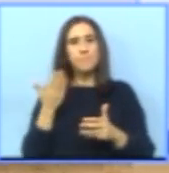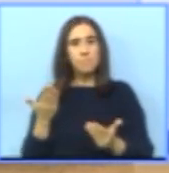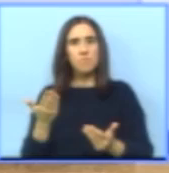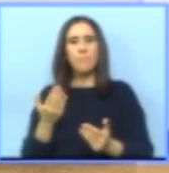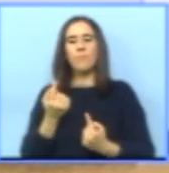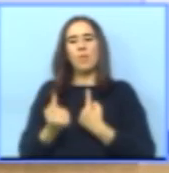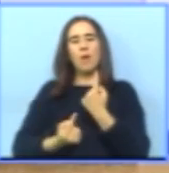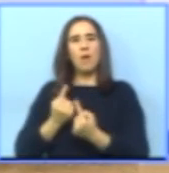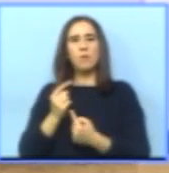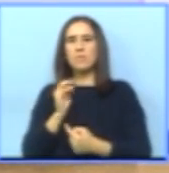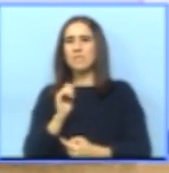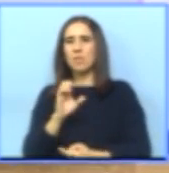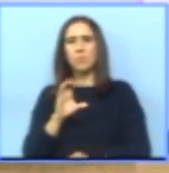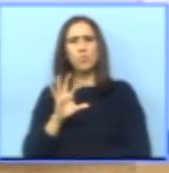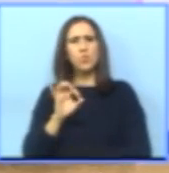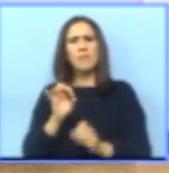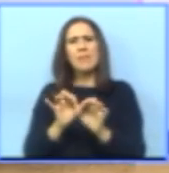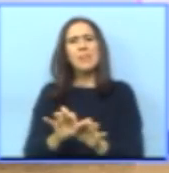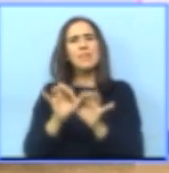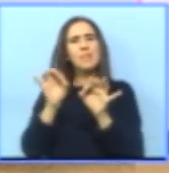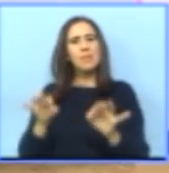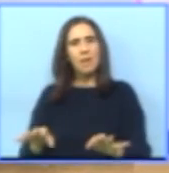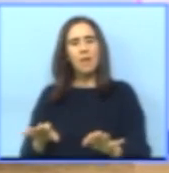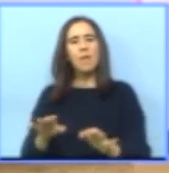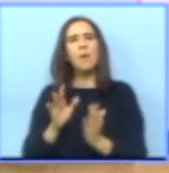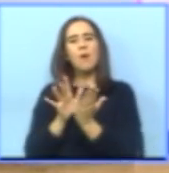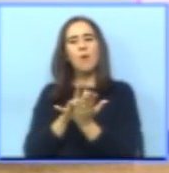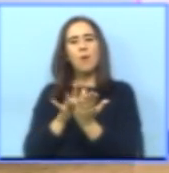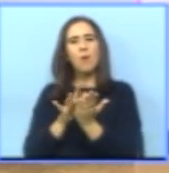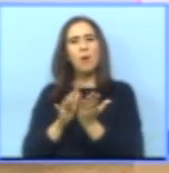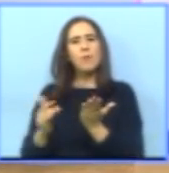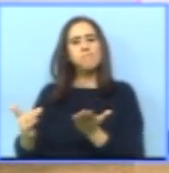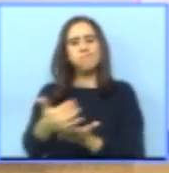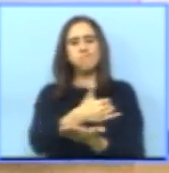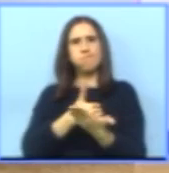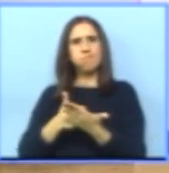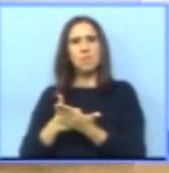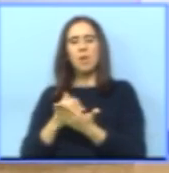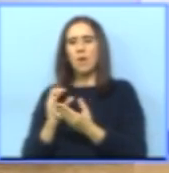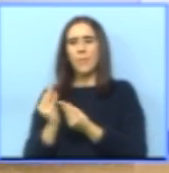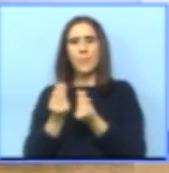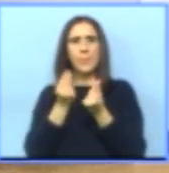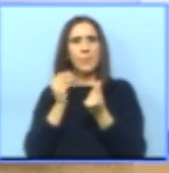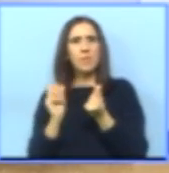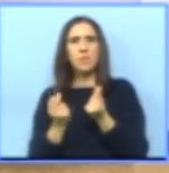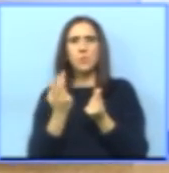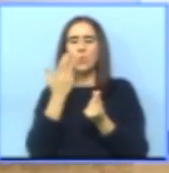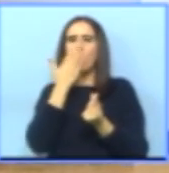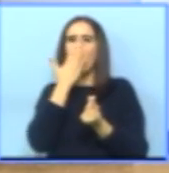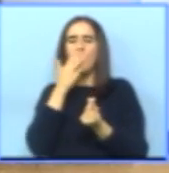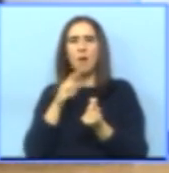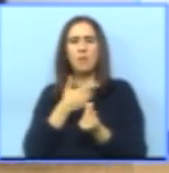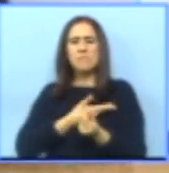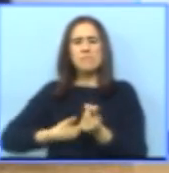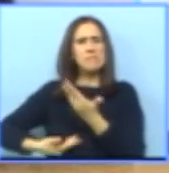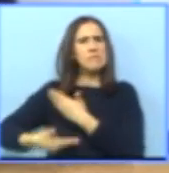algo que está como no século XVIII e que reúne obras que são preciosas, são verdadeiros tesouros, algumas que vêm muito mais atrás